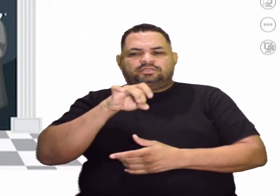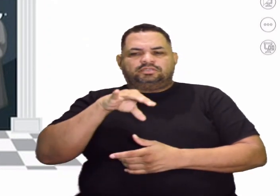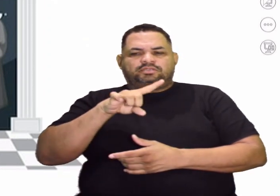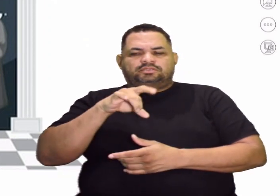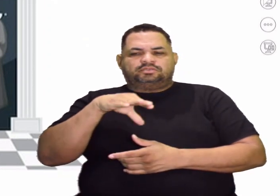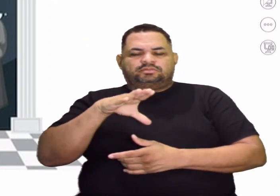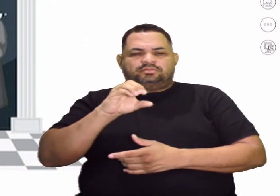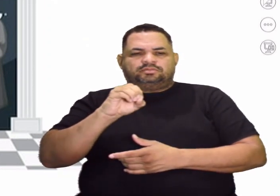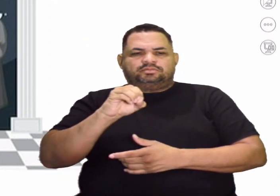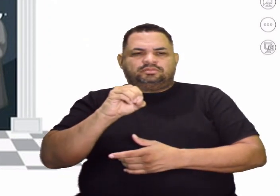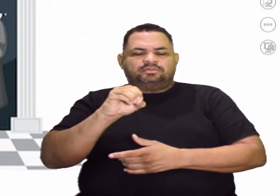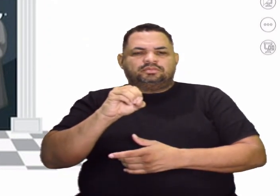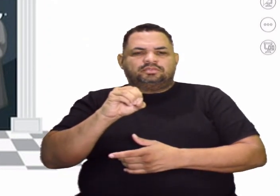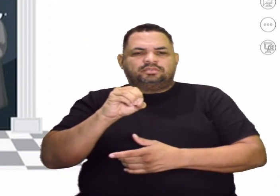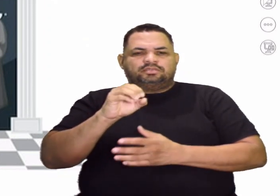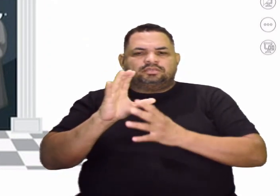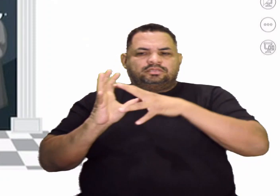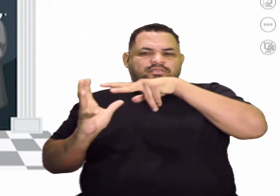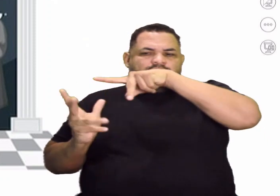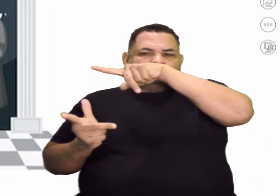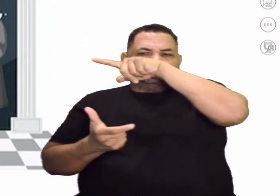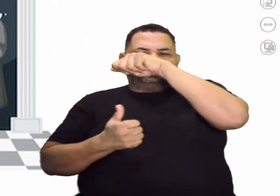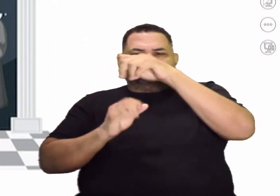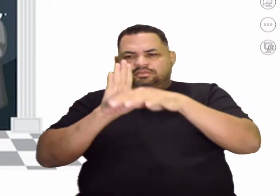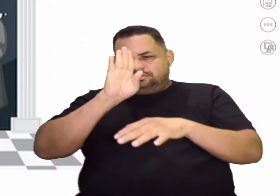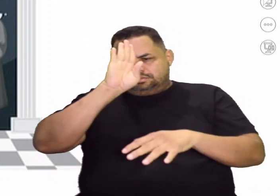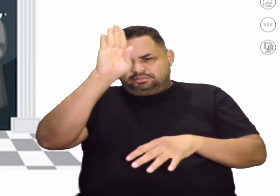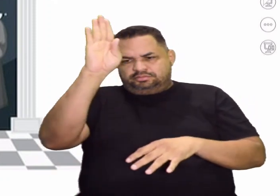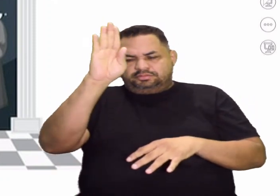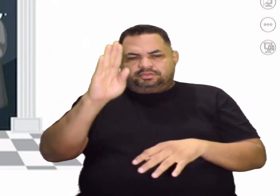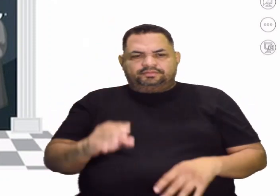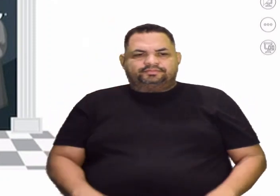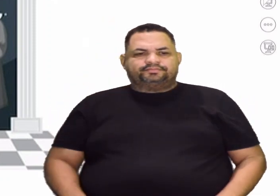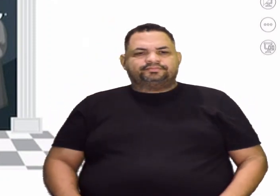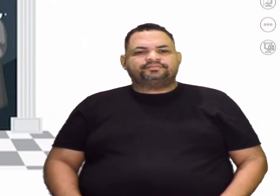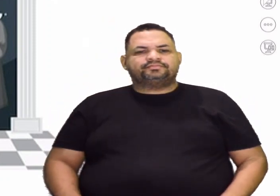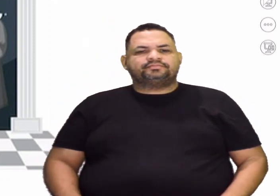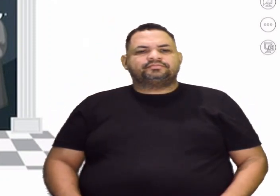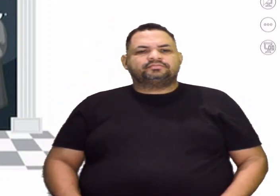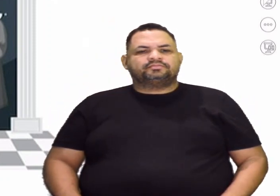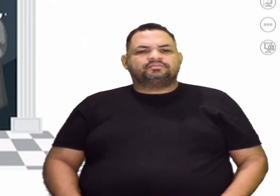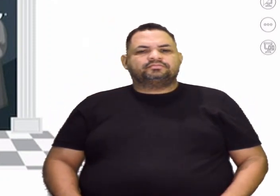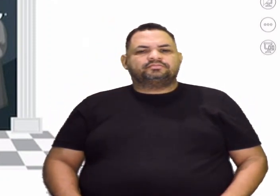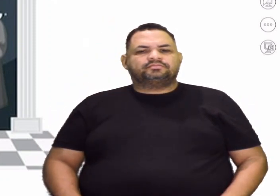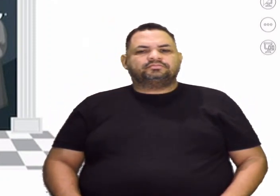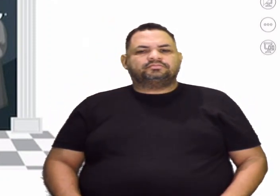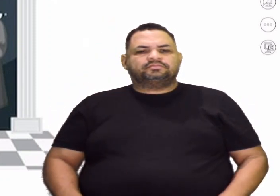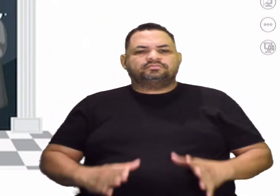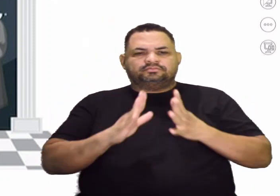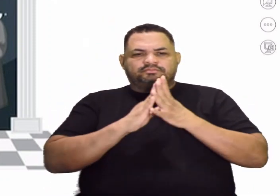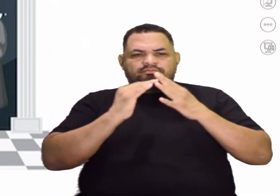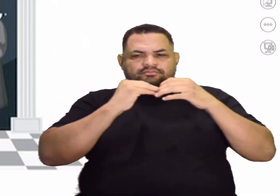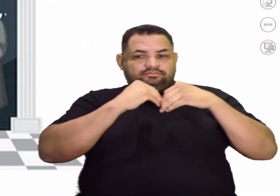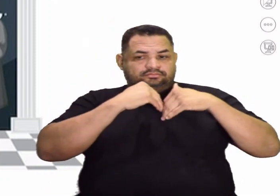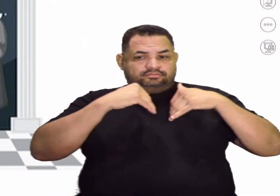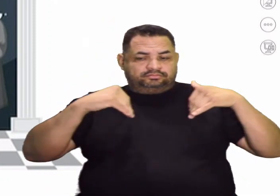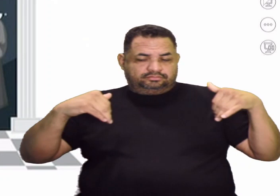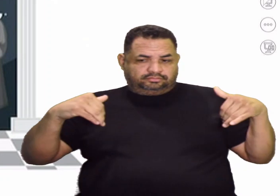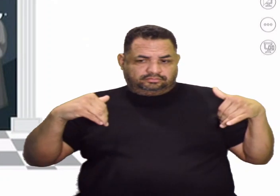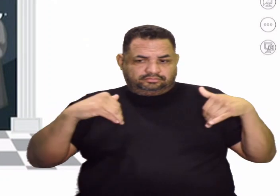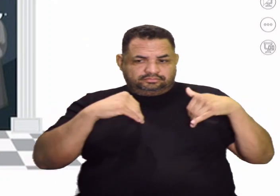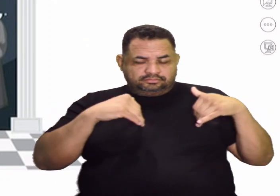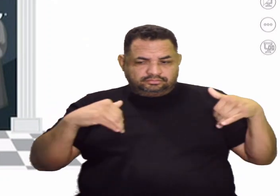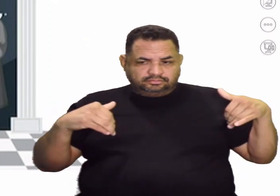ano, que era a Terra o centro. Aí aqui rompeu-se com